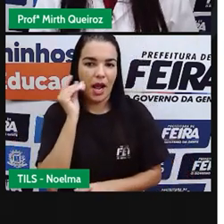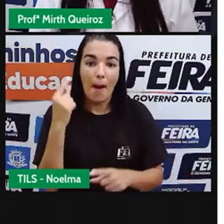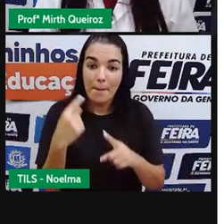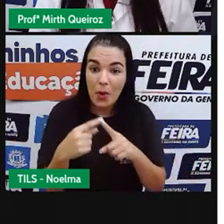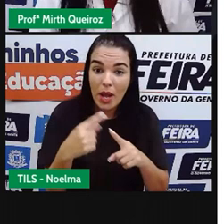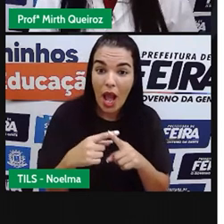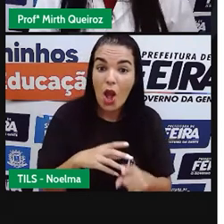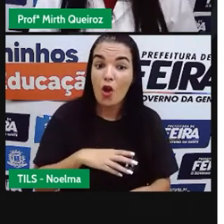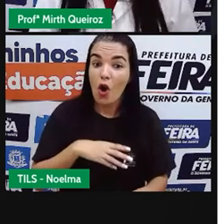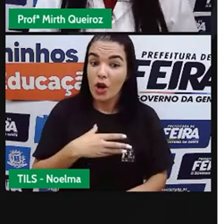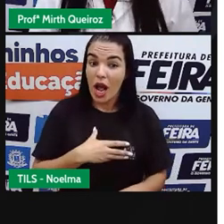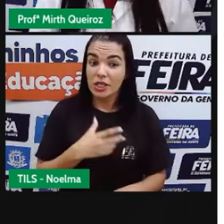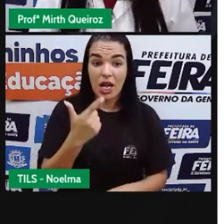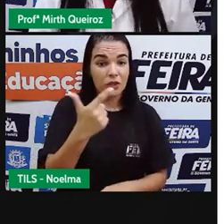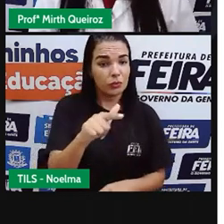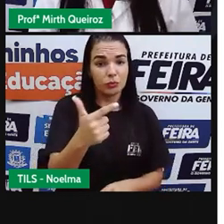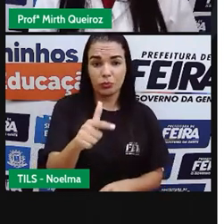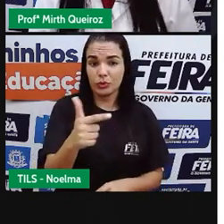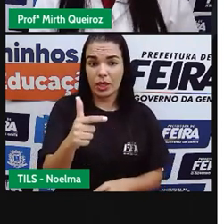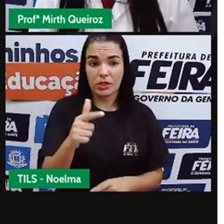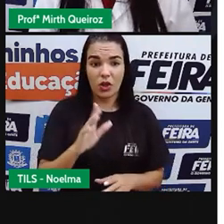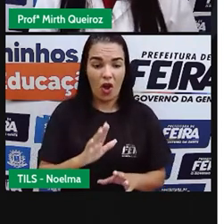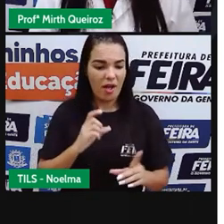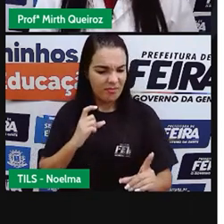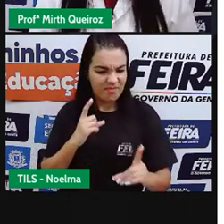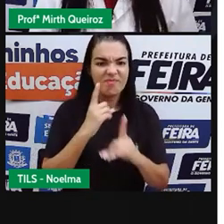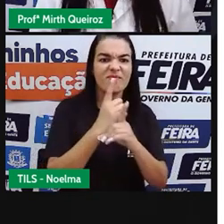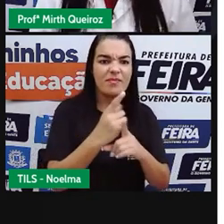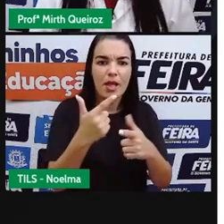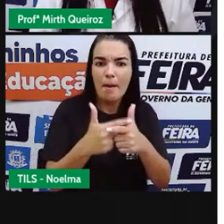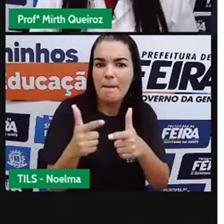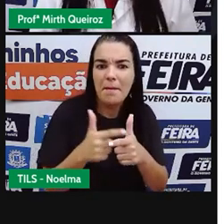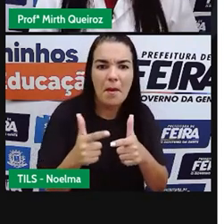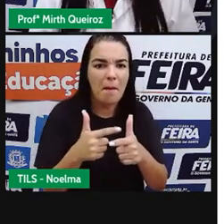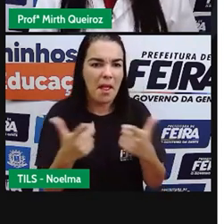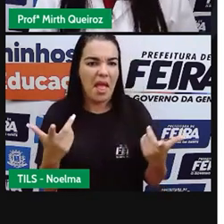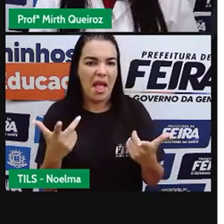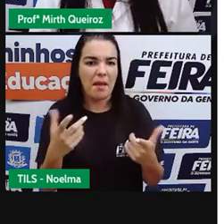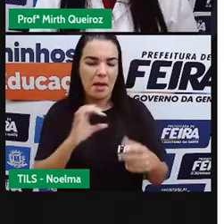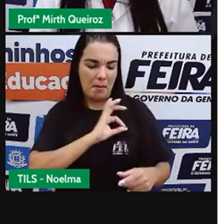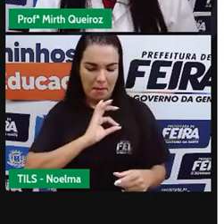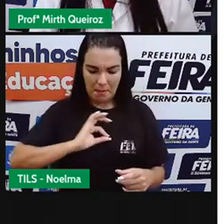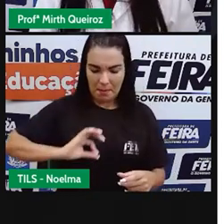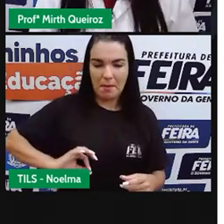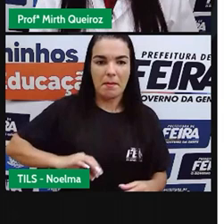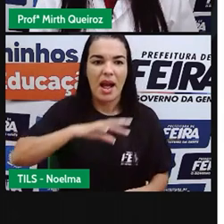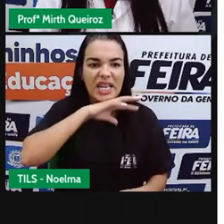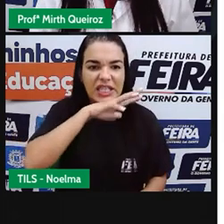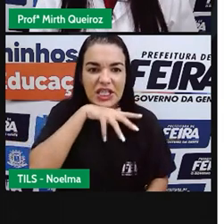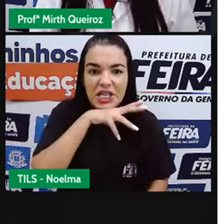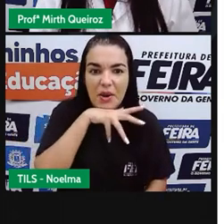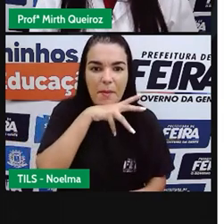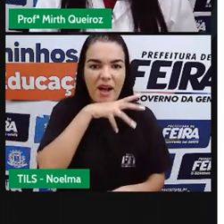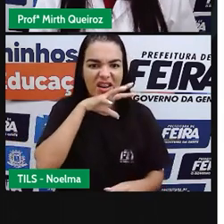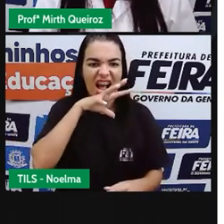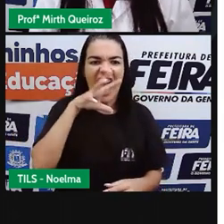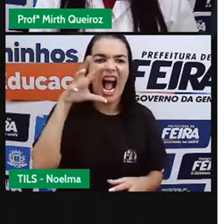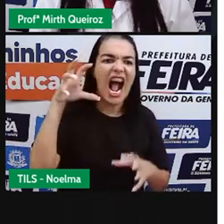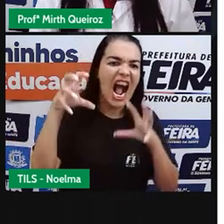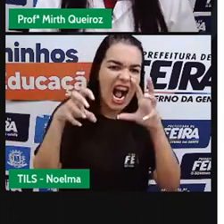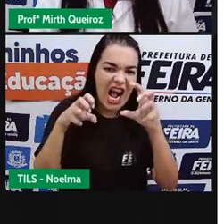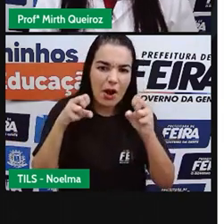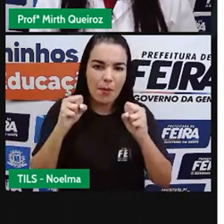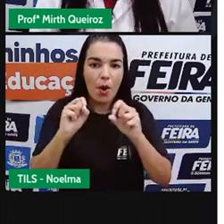É porque coragem não é só enfrentar onças e surucucus, bichos ferozes